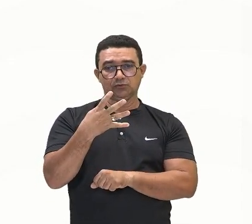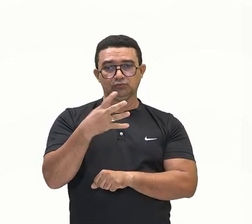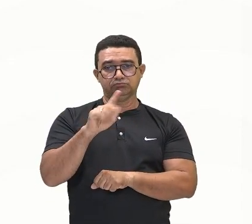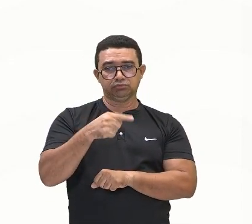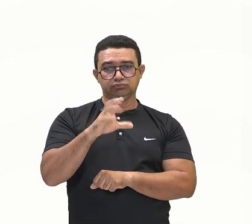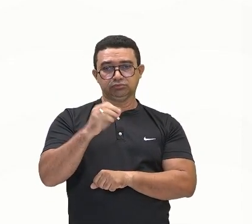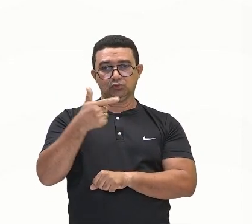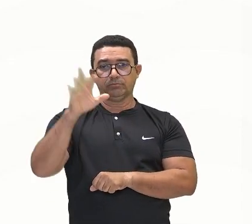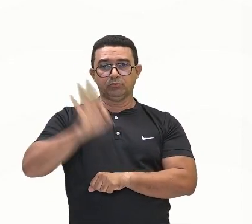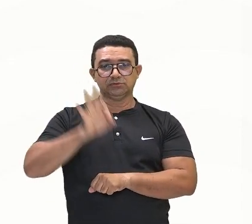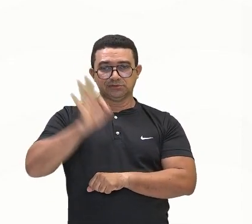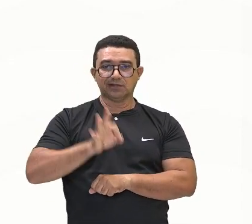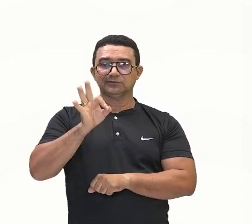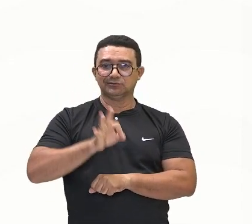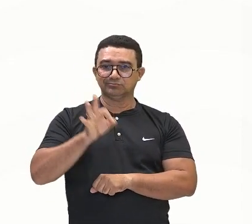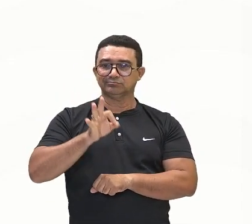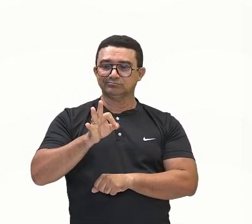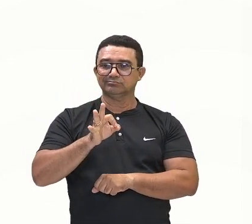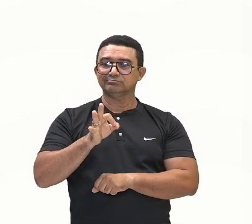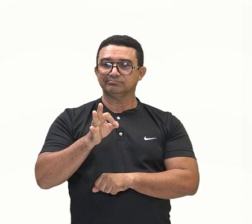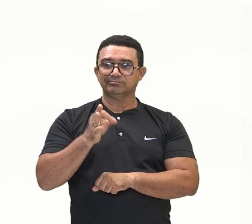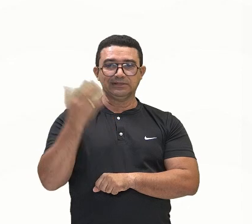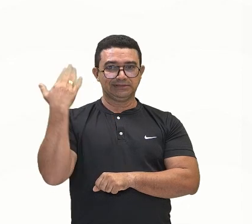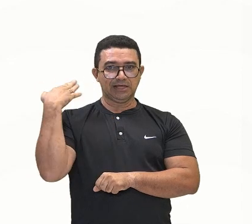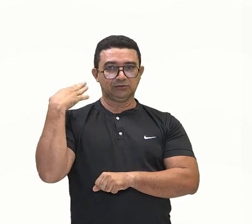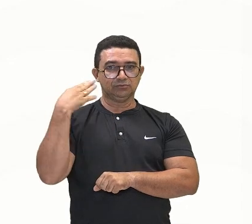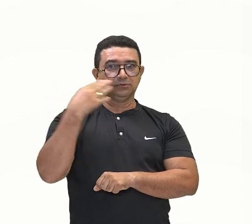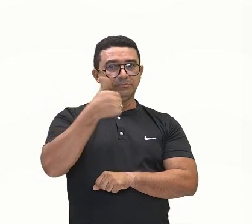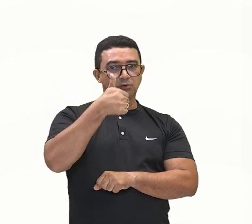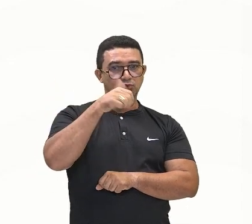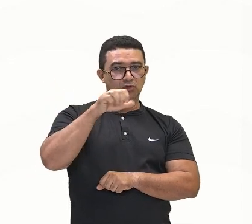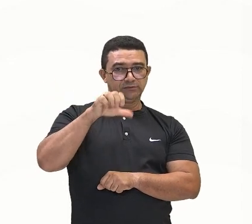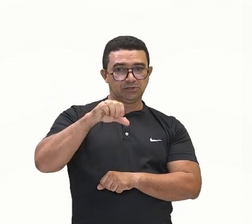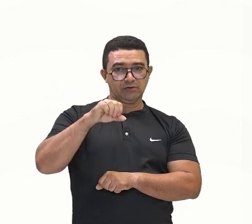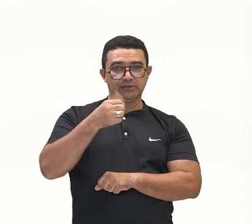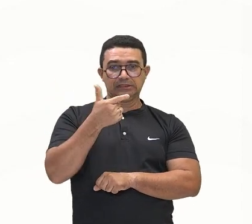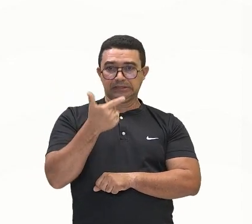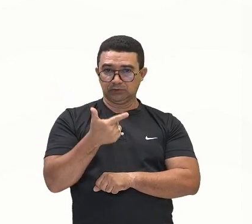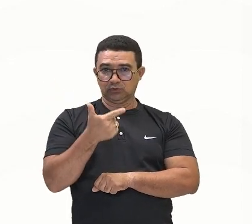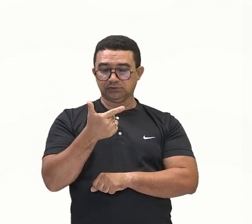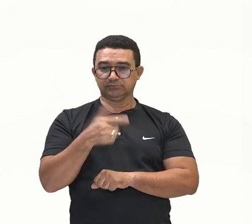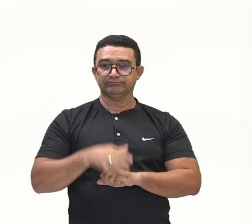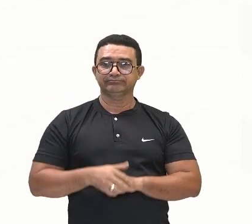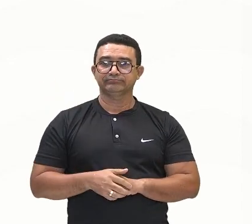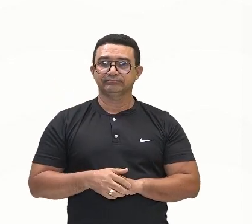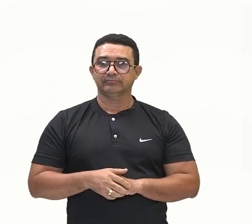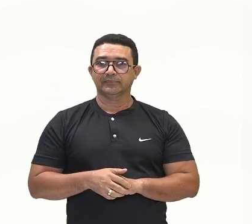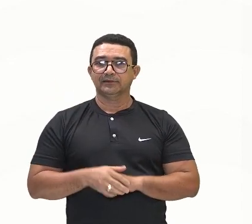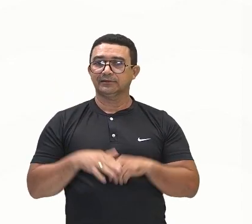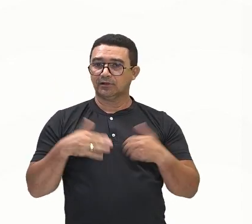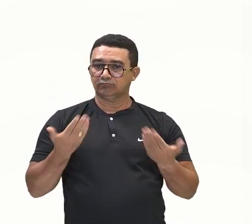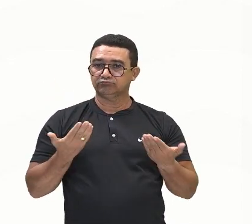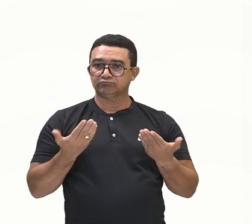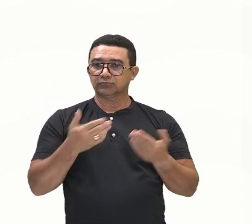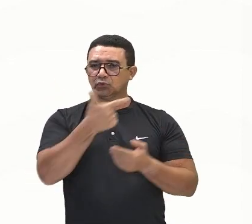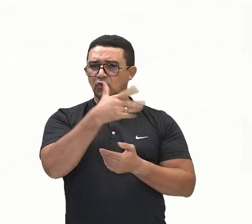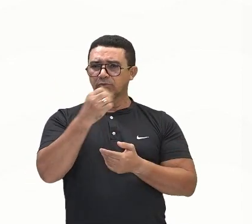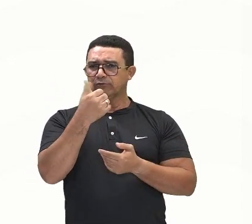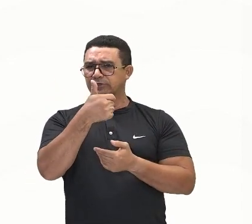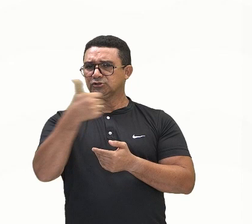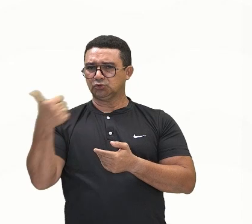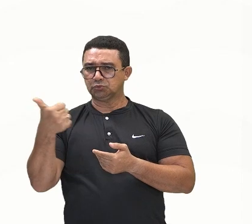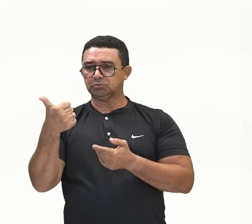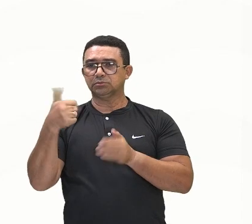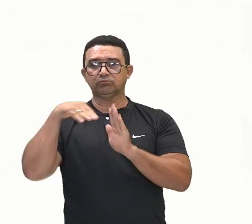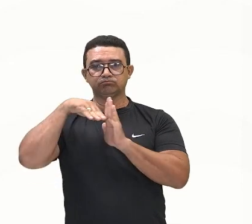54,02% da população no ano de 2022, ou no ano de 1992. E no ano de 2021,